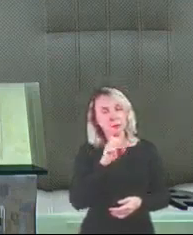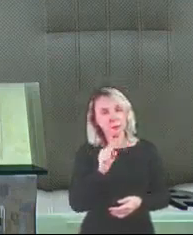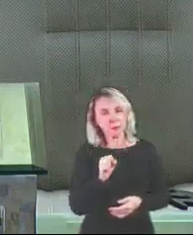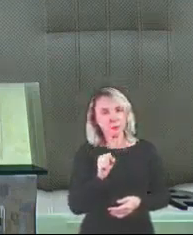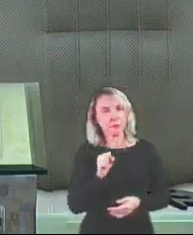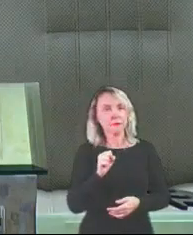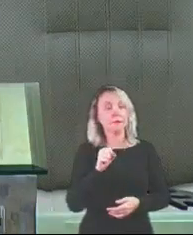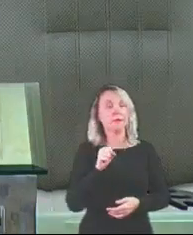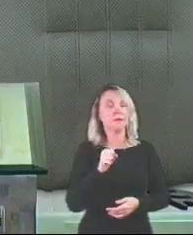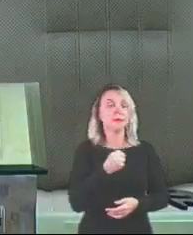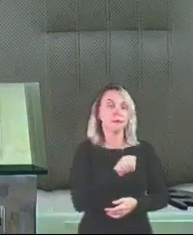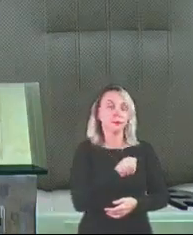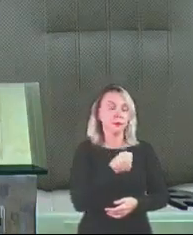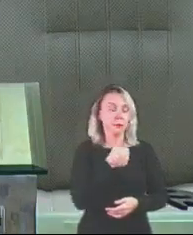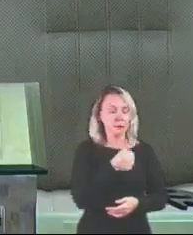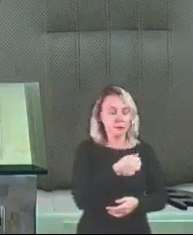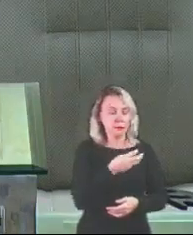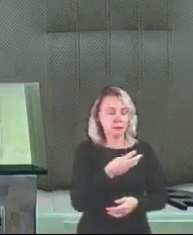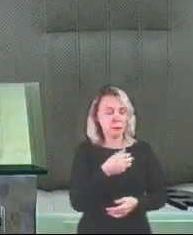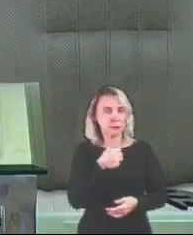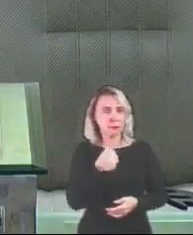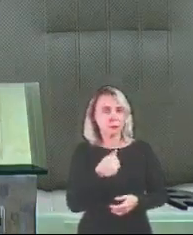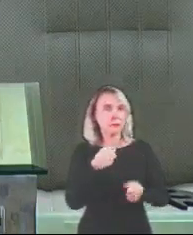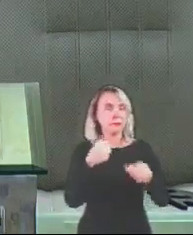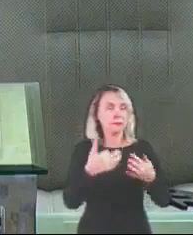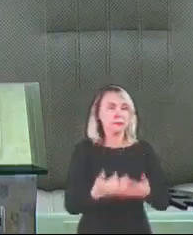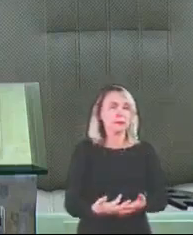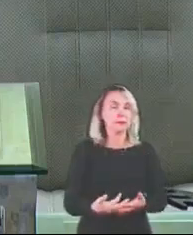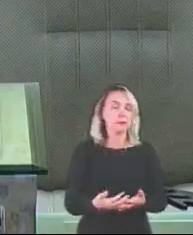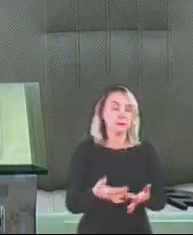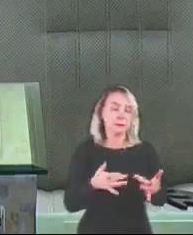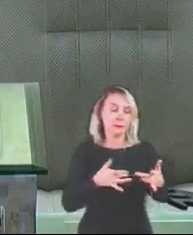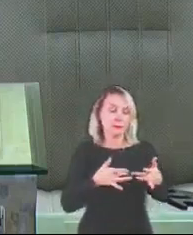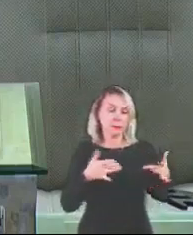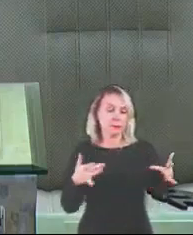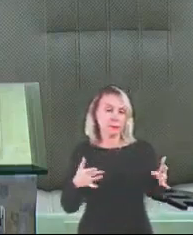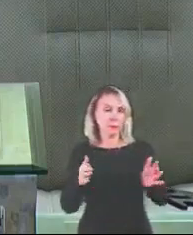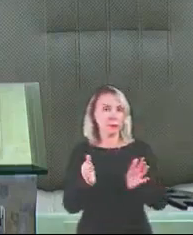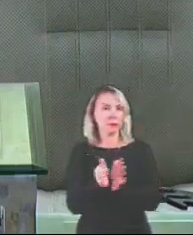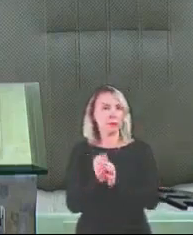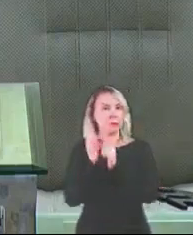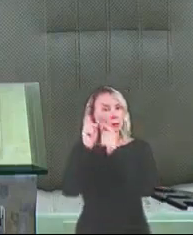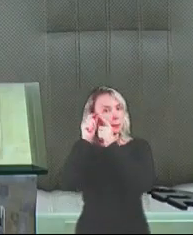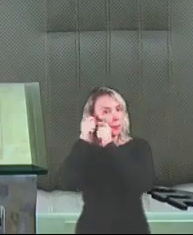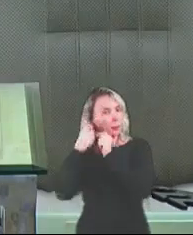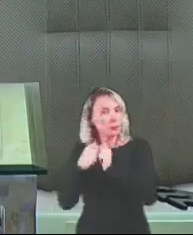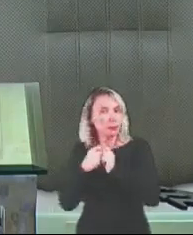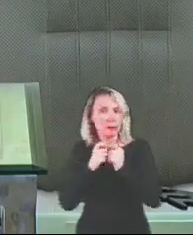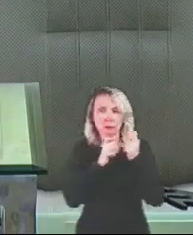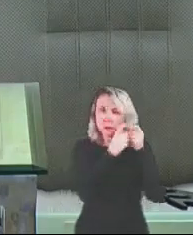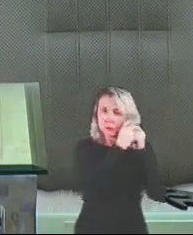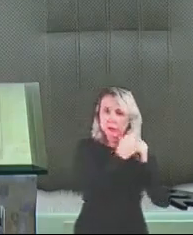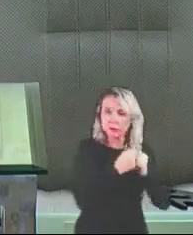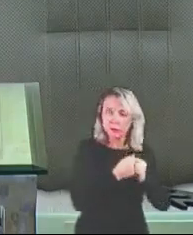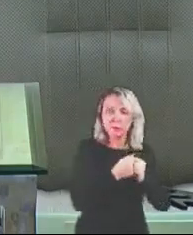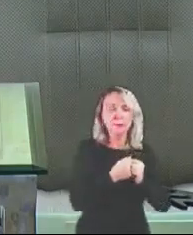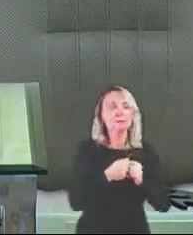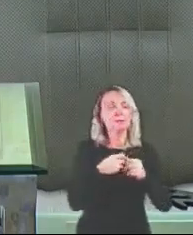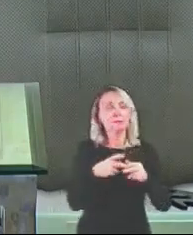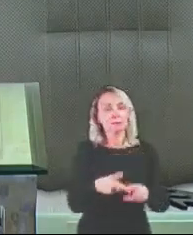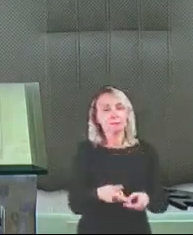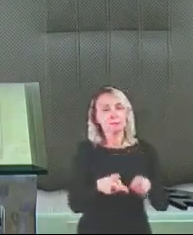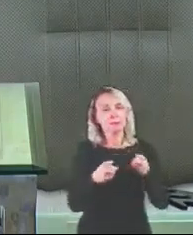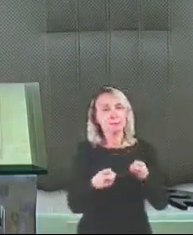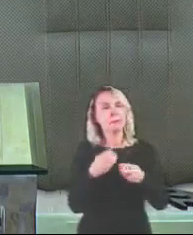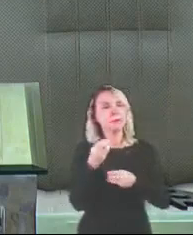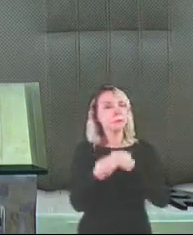a piedade rabínica. E eu sempre falo aqui na igreja: os rabinos viram a condição daquelas pessoas que estão